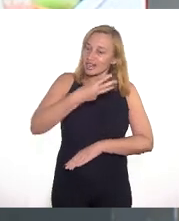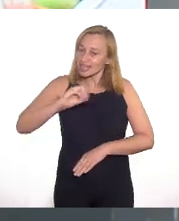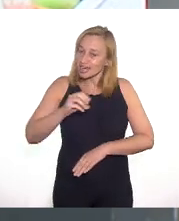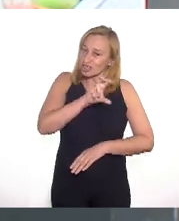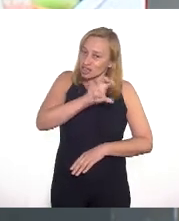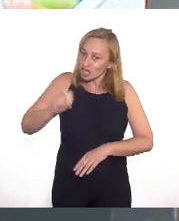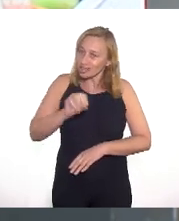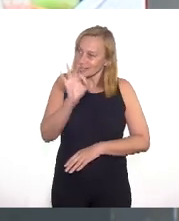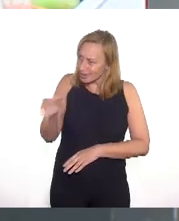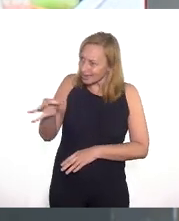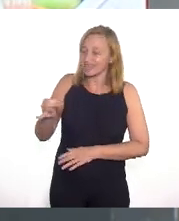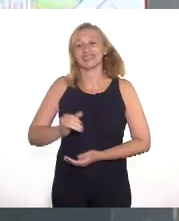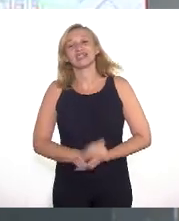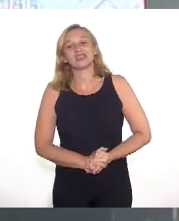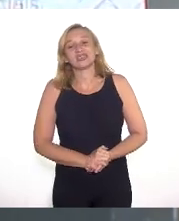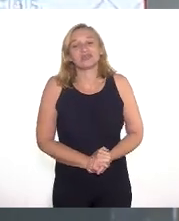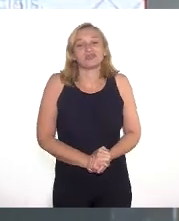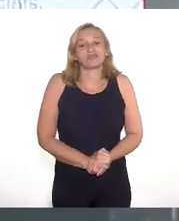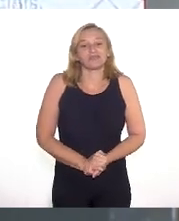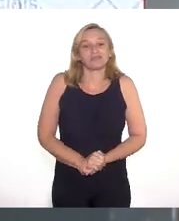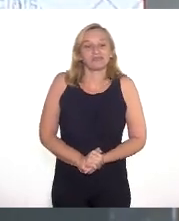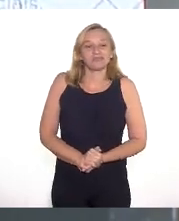com certeza.